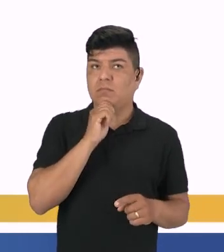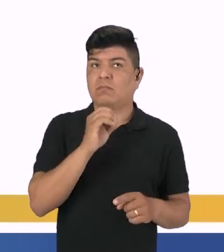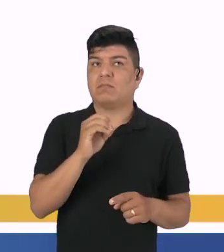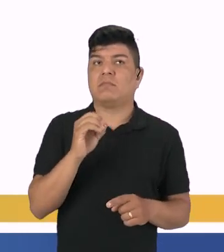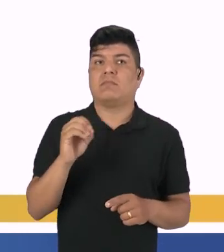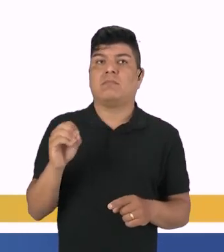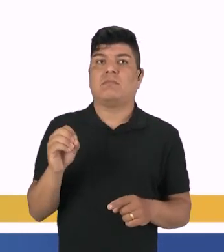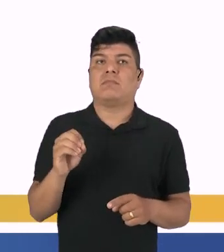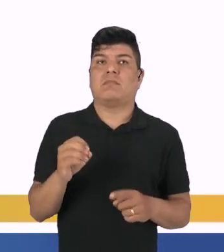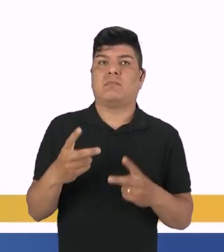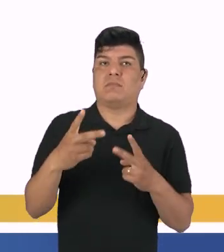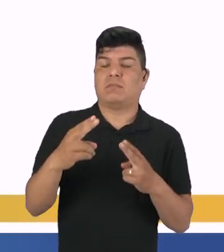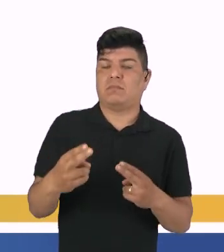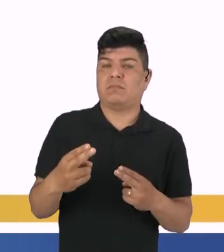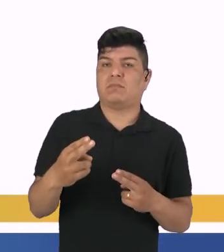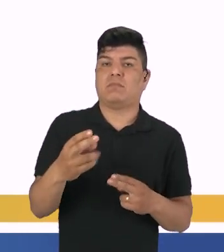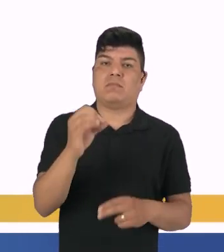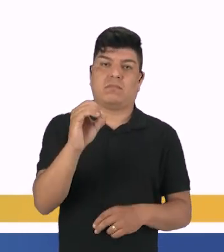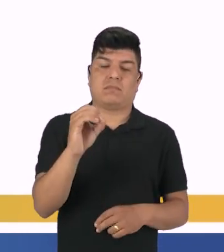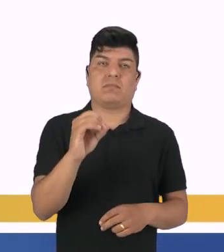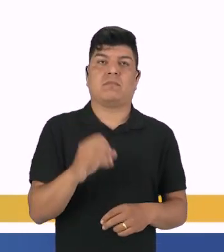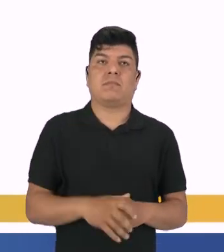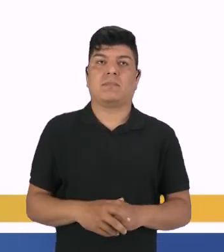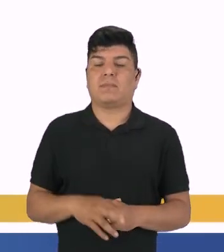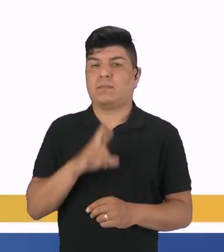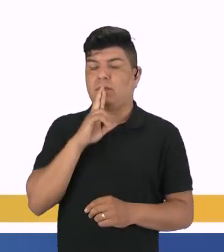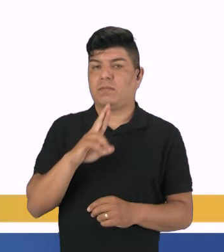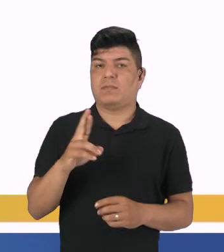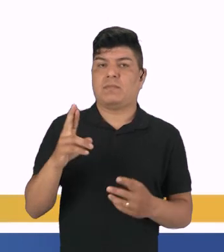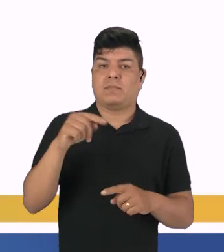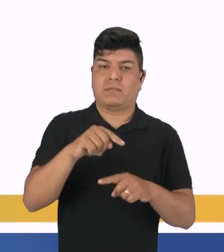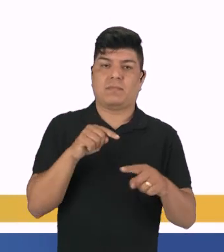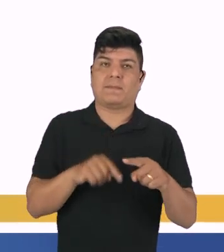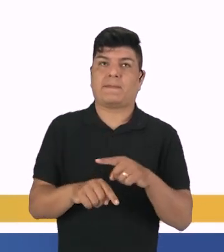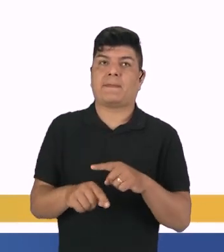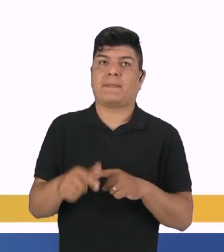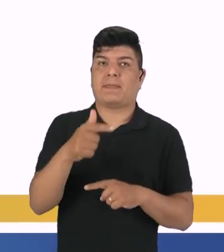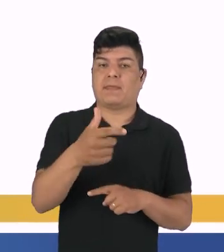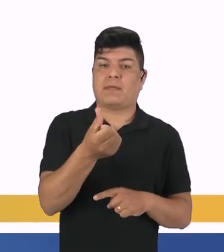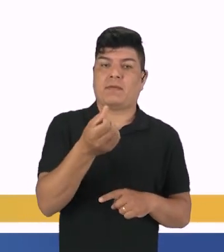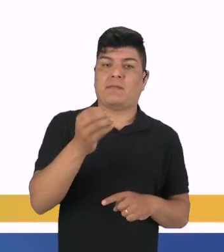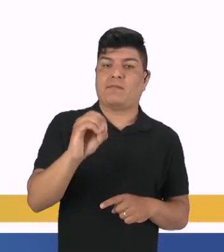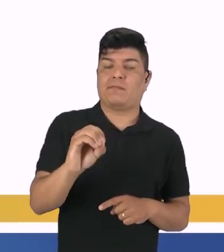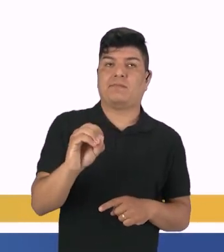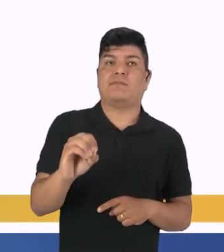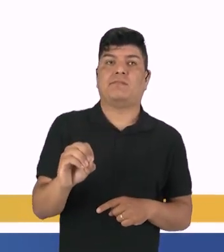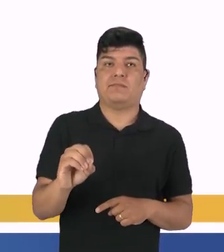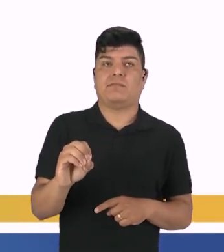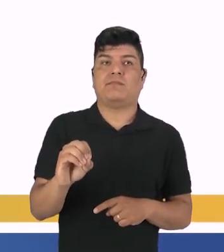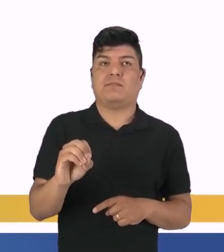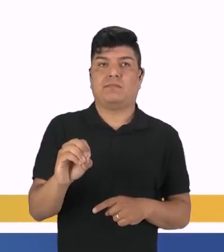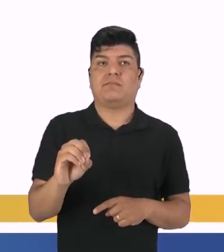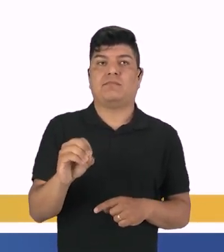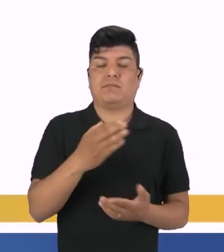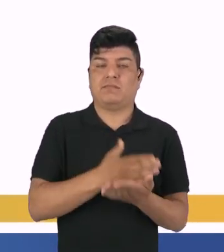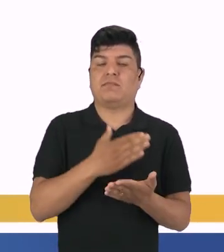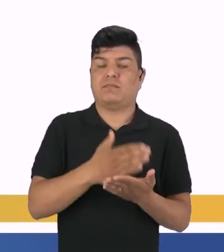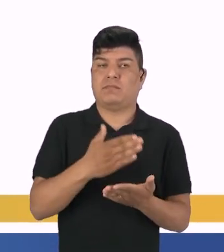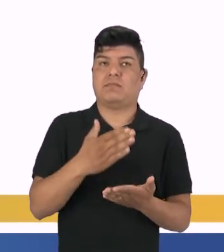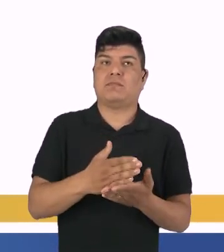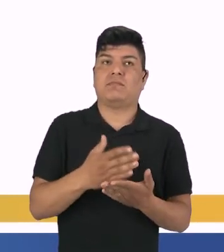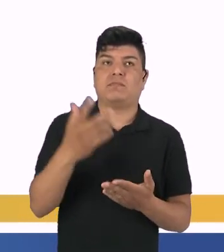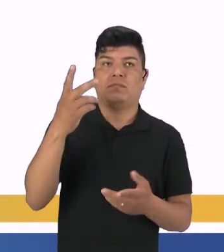0 dividido para 18 é 0. Então, o resultado dessa divisão, 260. Lembrando